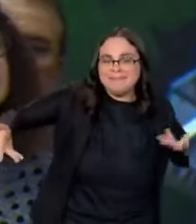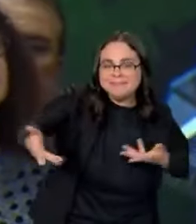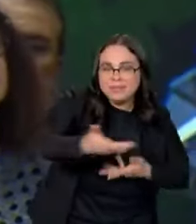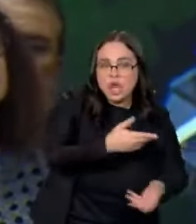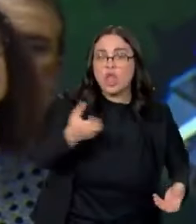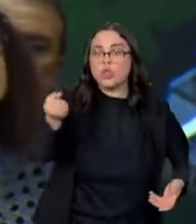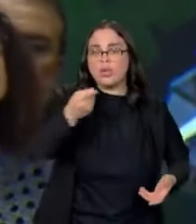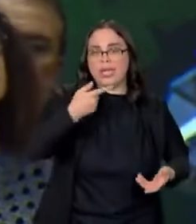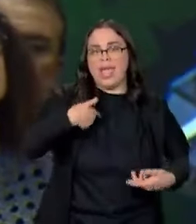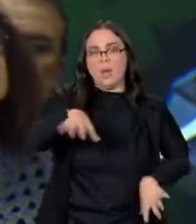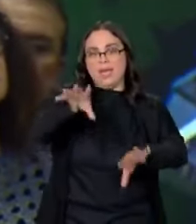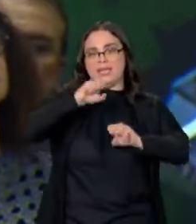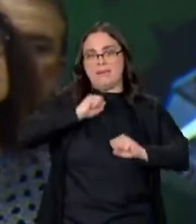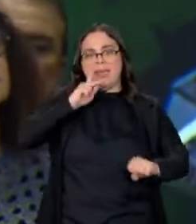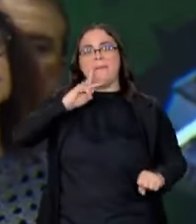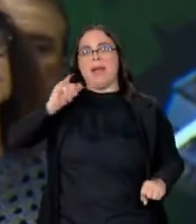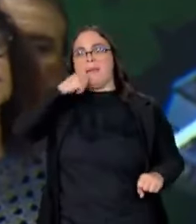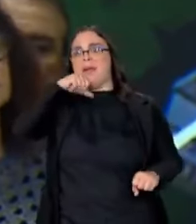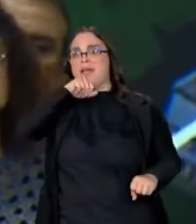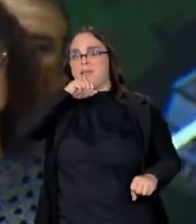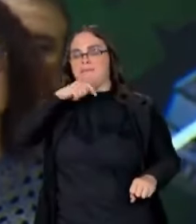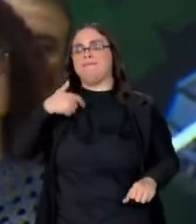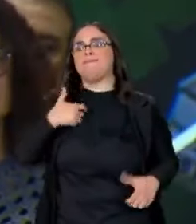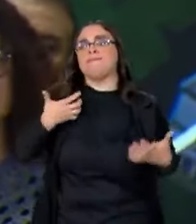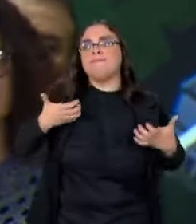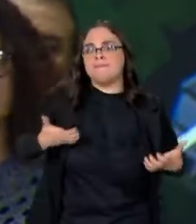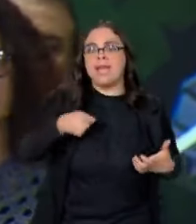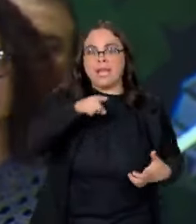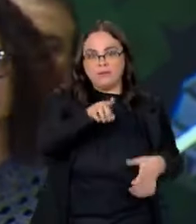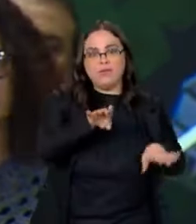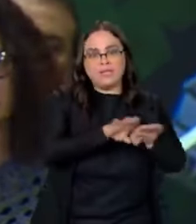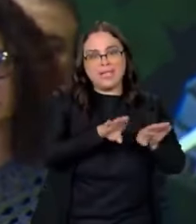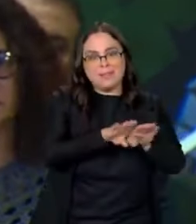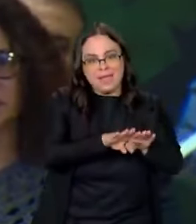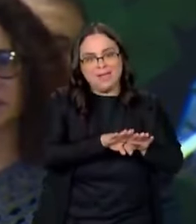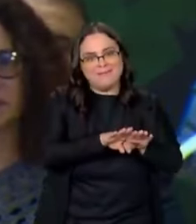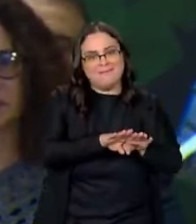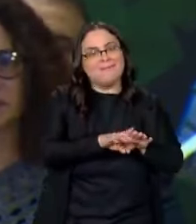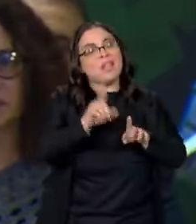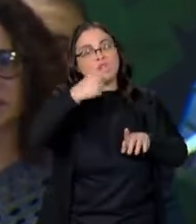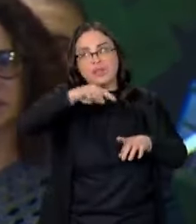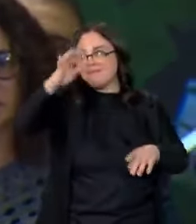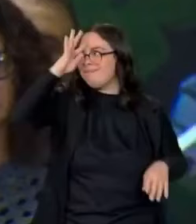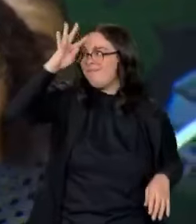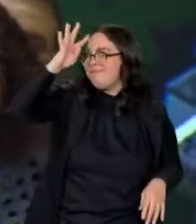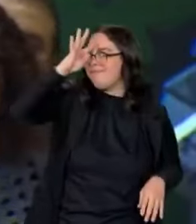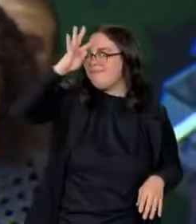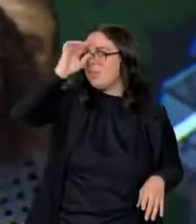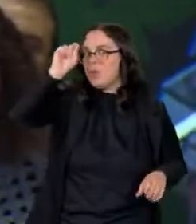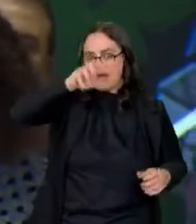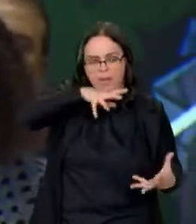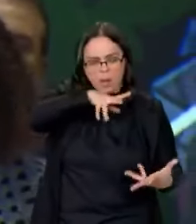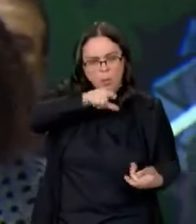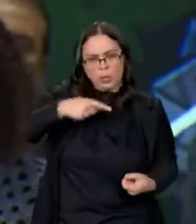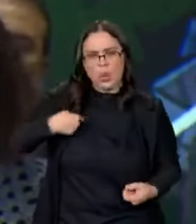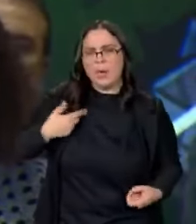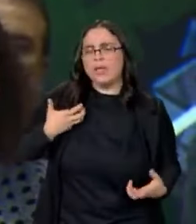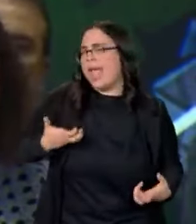que eu recebi dos meus pais. E eu acho que é isso que deve prevalecer na nossa cabeça. Que mundo que a gente